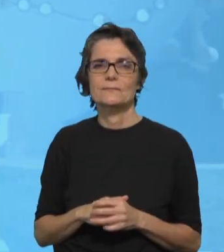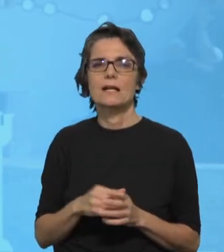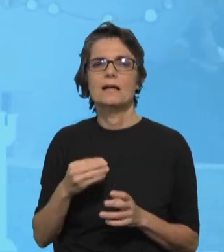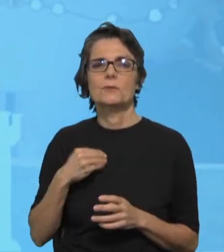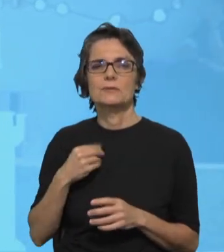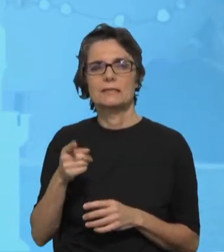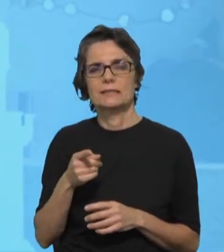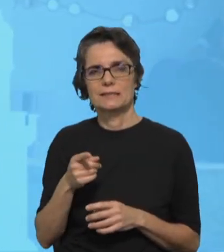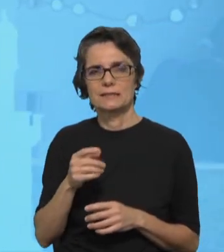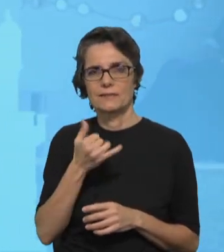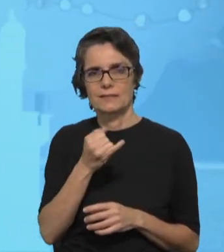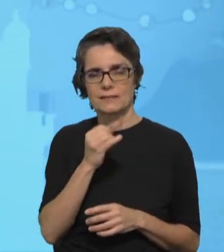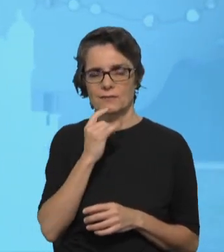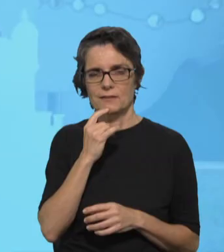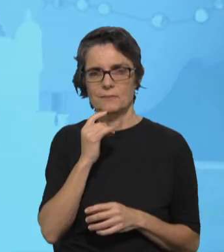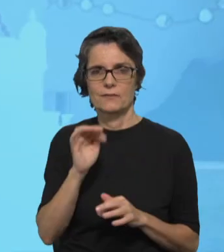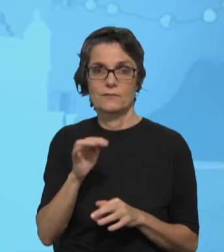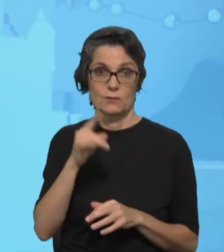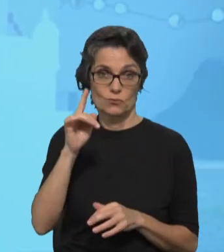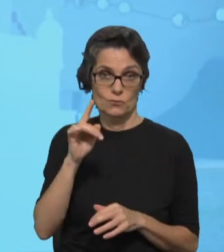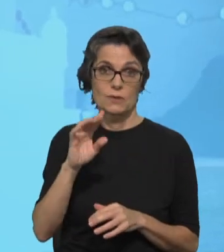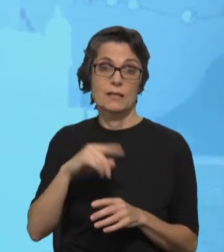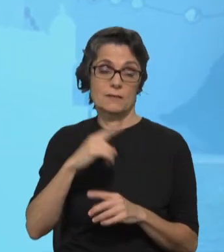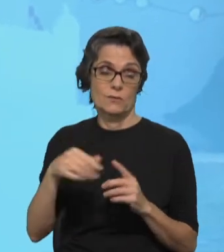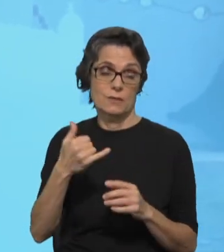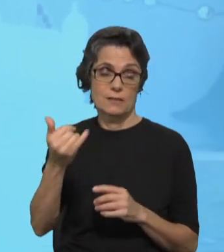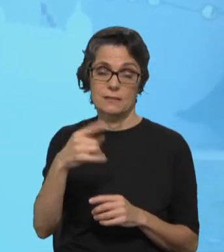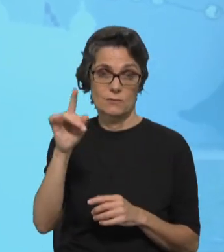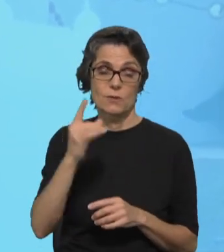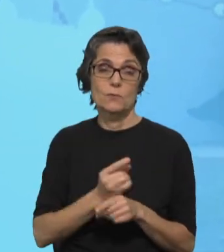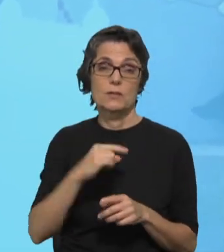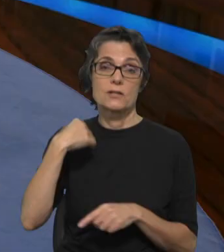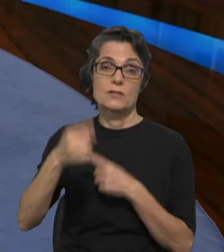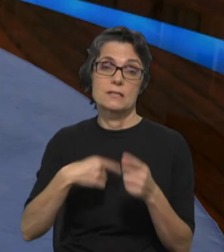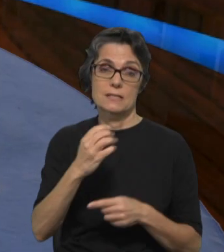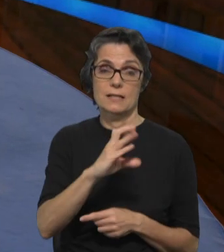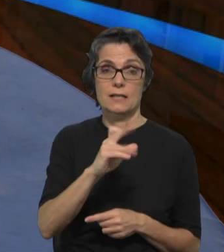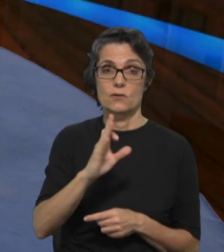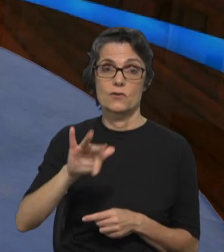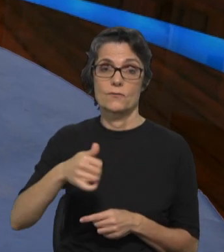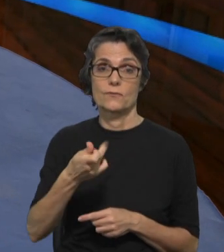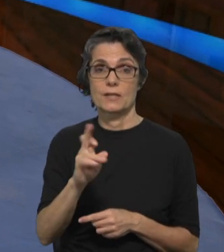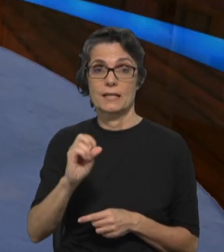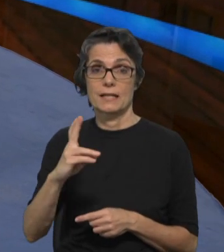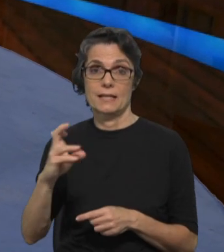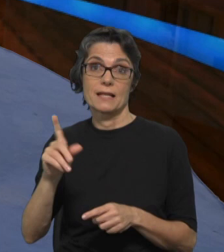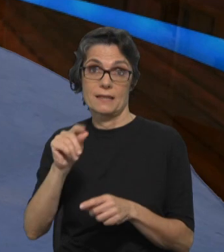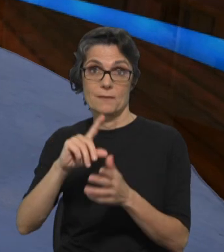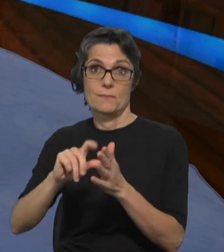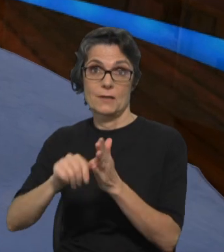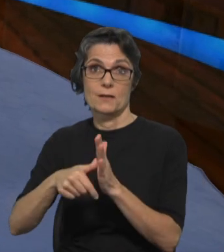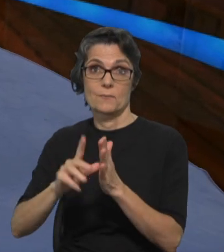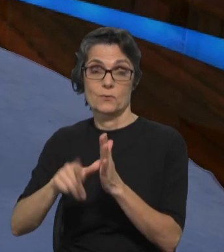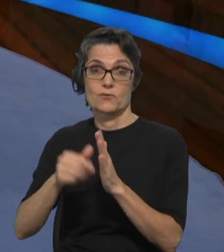o 25 de Abril nem nos anos que se seguiram, porque a geração do Carlos Figueira também está empenhada em projetos e em